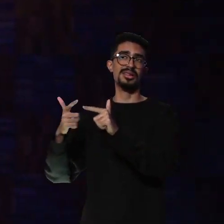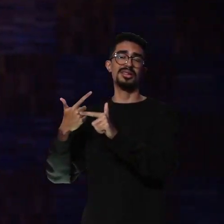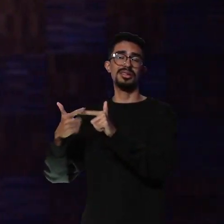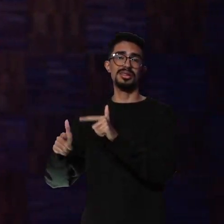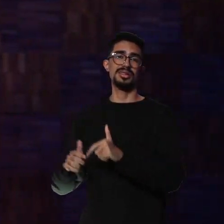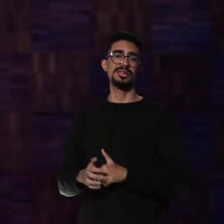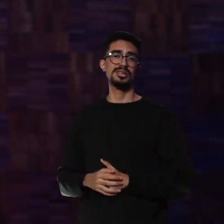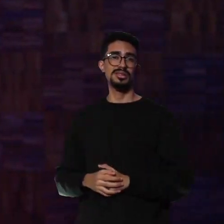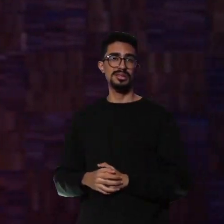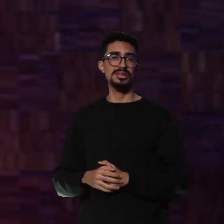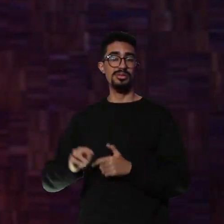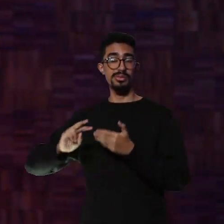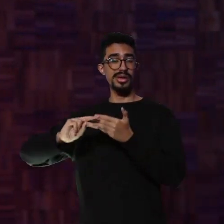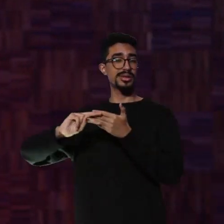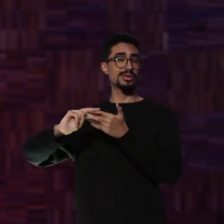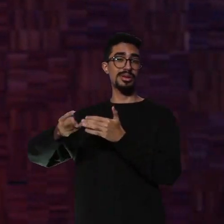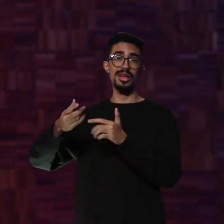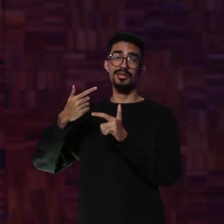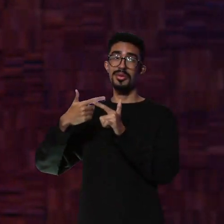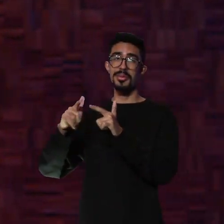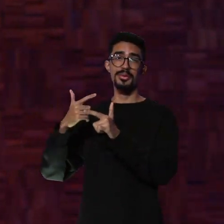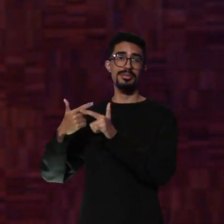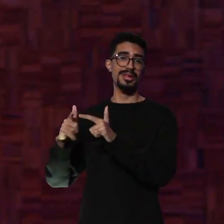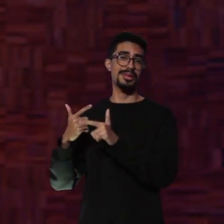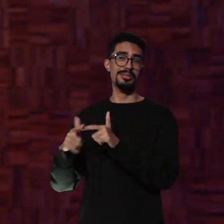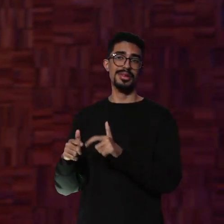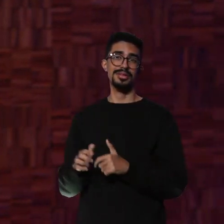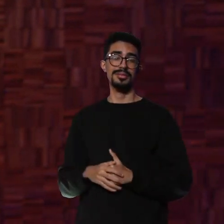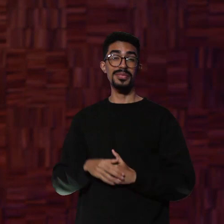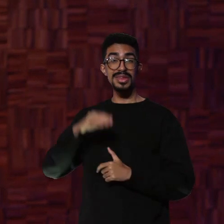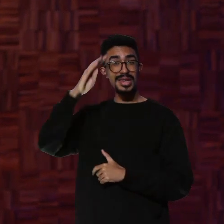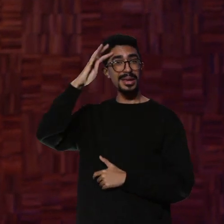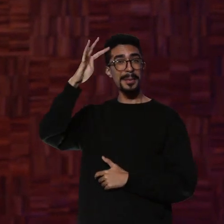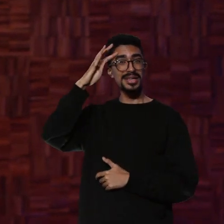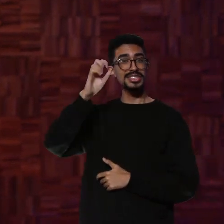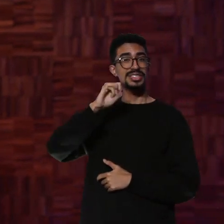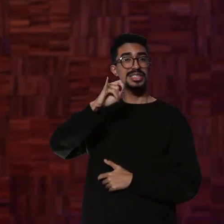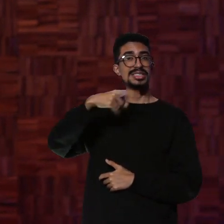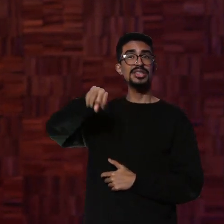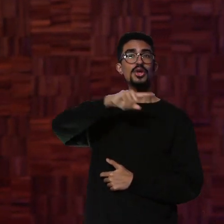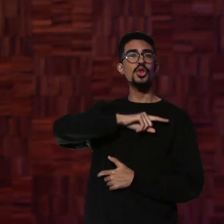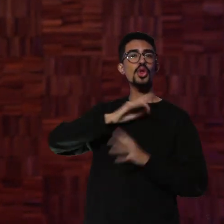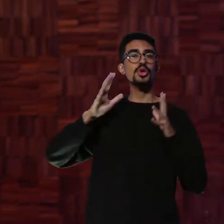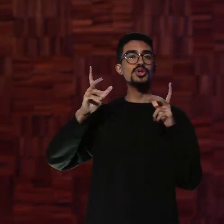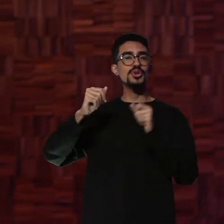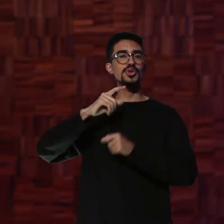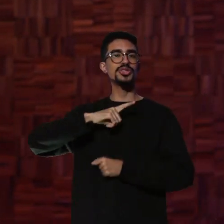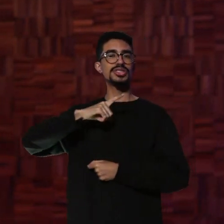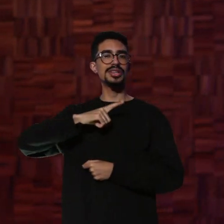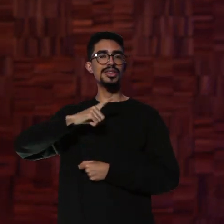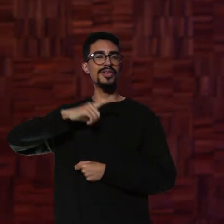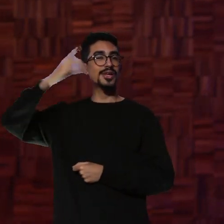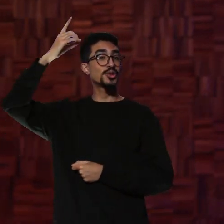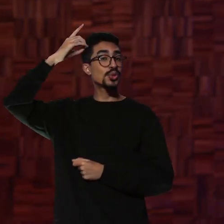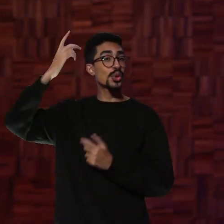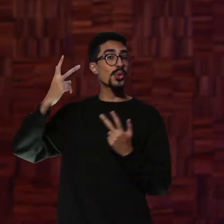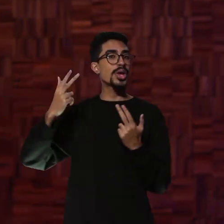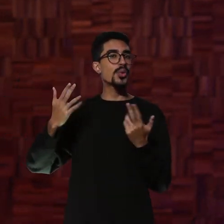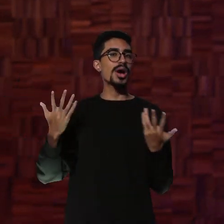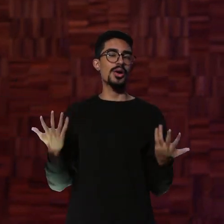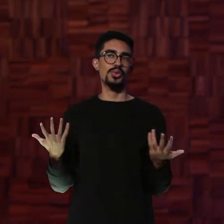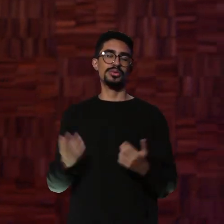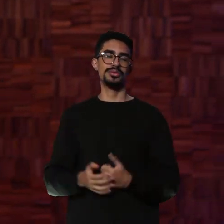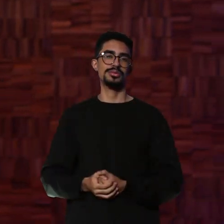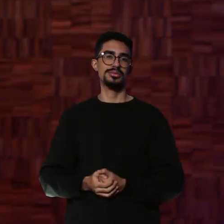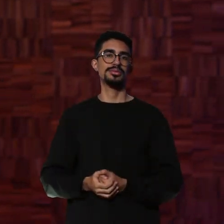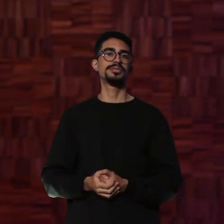e muitos não foram chamados para aquilo, e está tudo certo. A grande questão é, como diz o profeta, cada um no seu